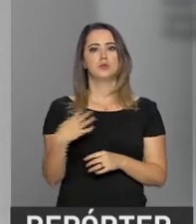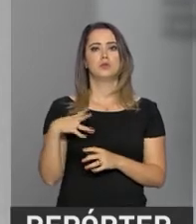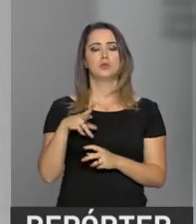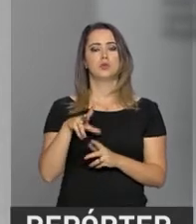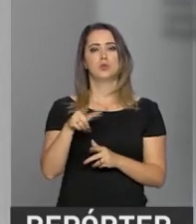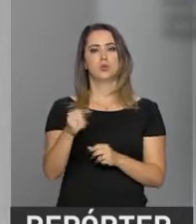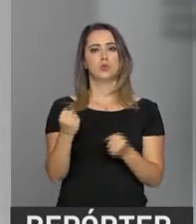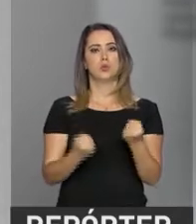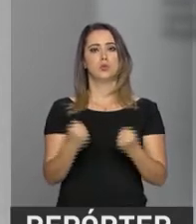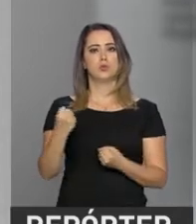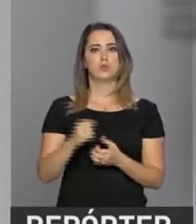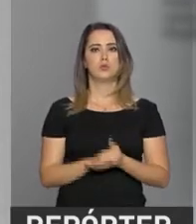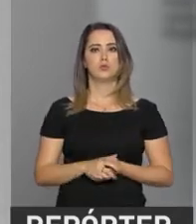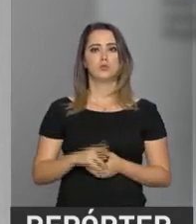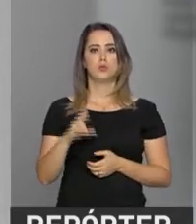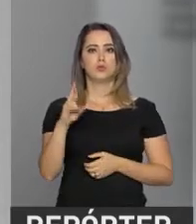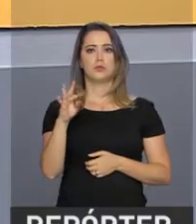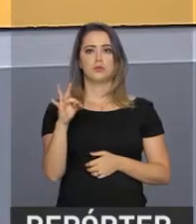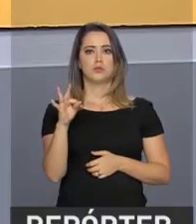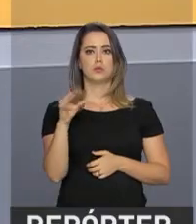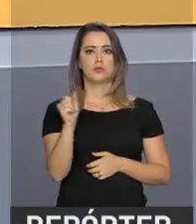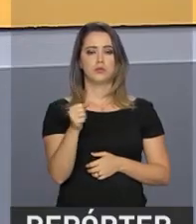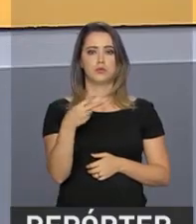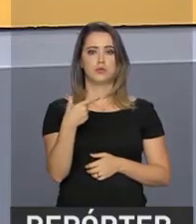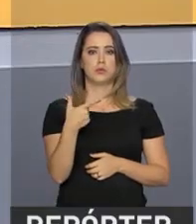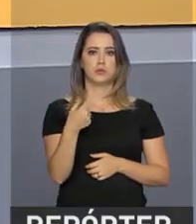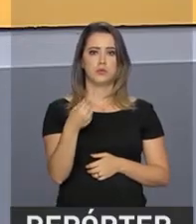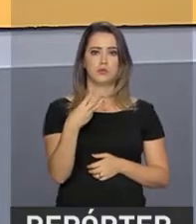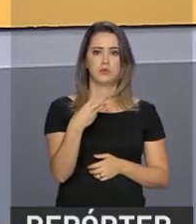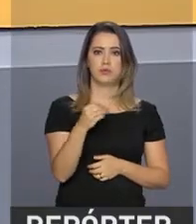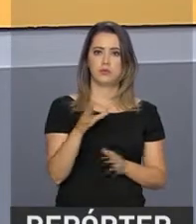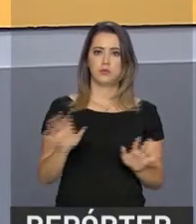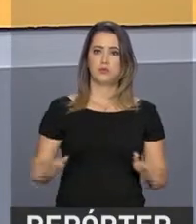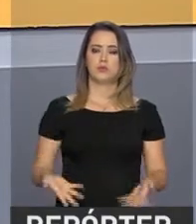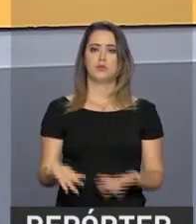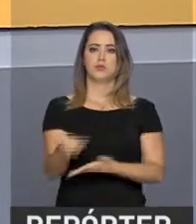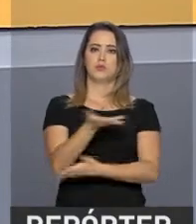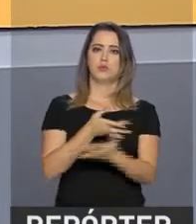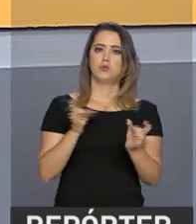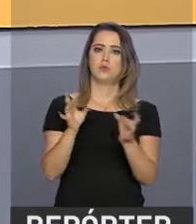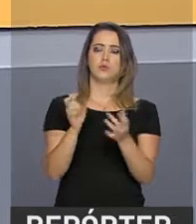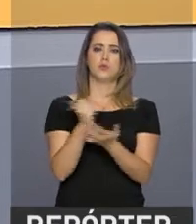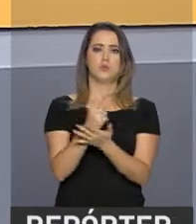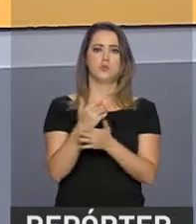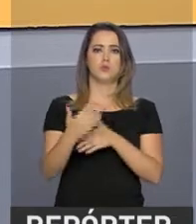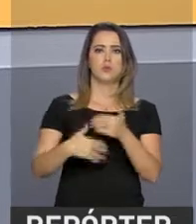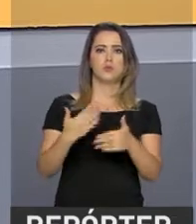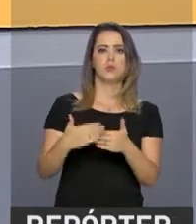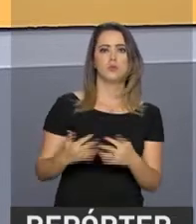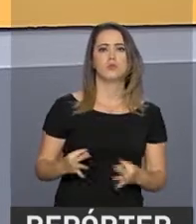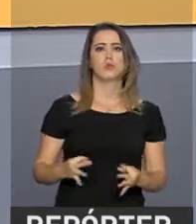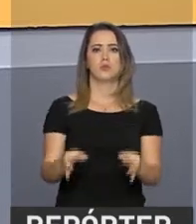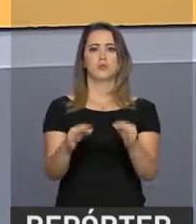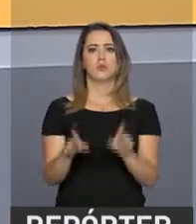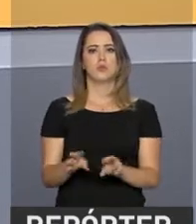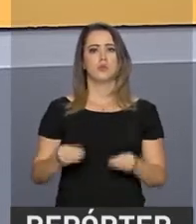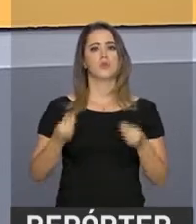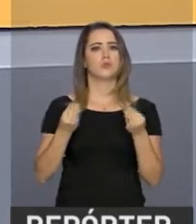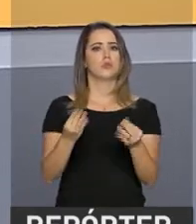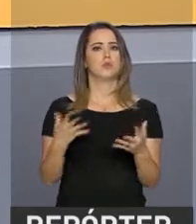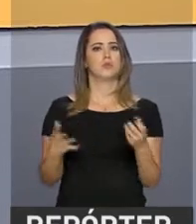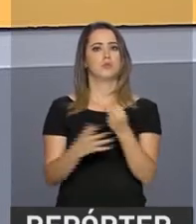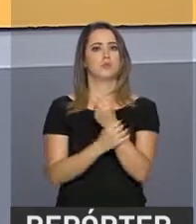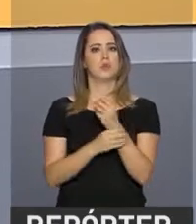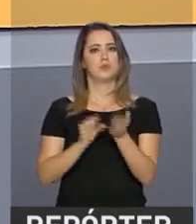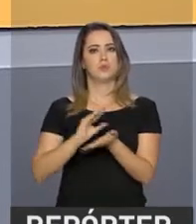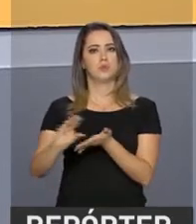toda a frota de veículos. O Rota 2030 vai incentivar a competitividade, os avanços tecnológicos e dar mais segurança